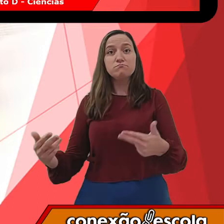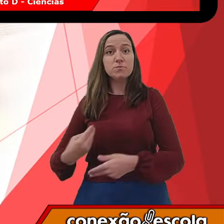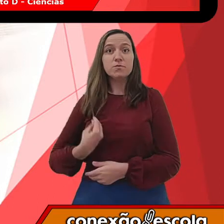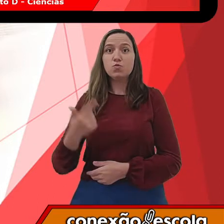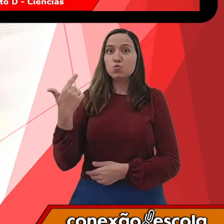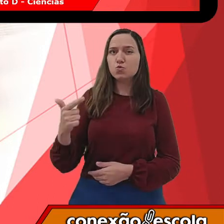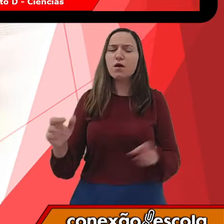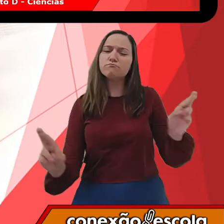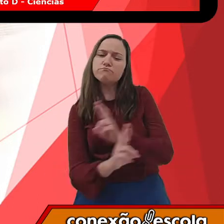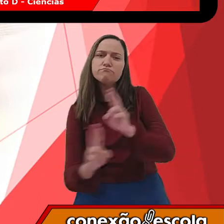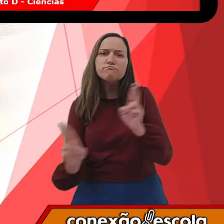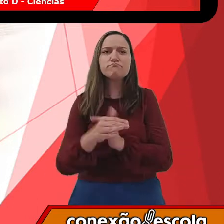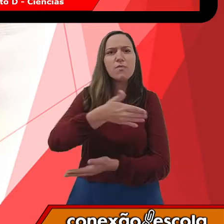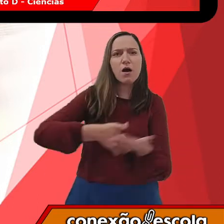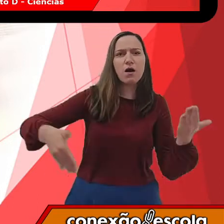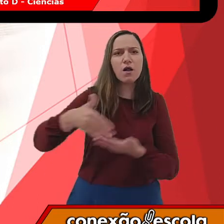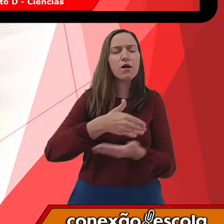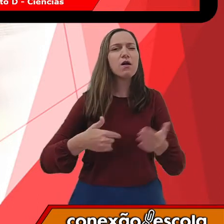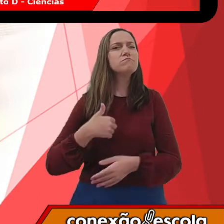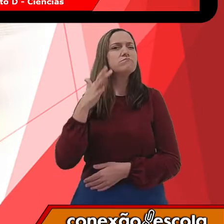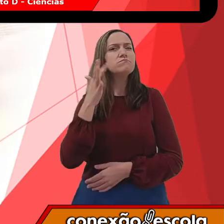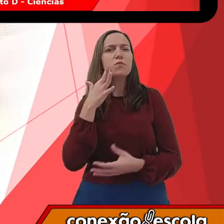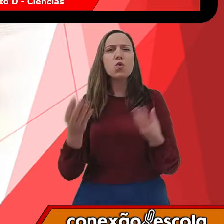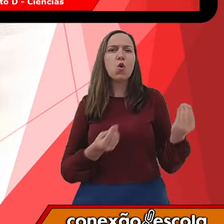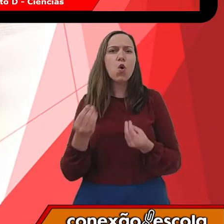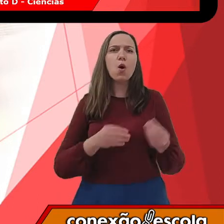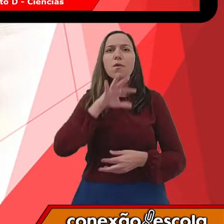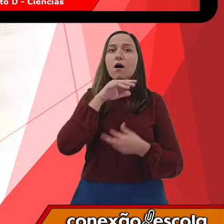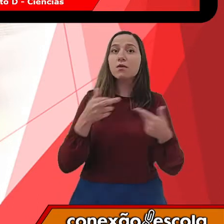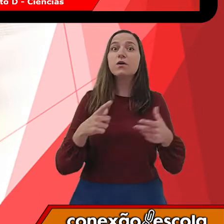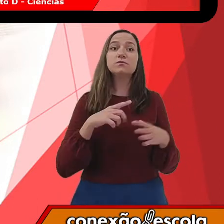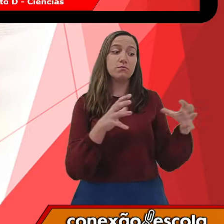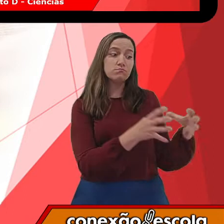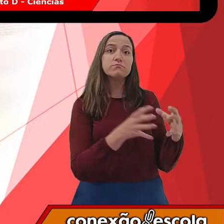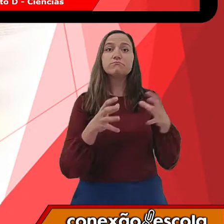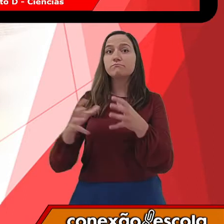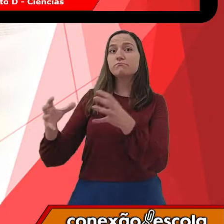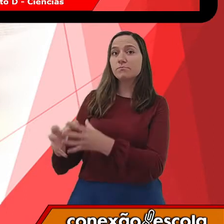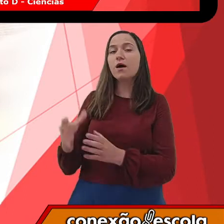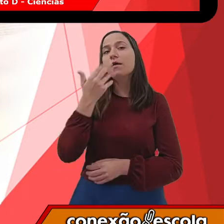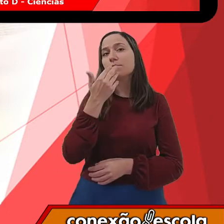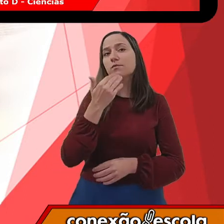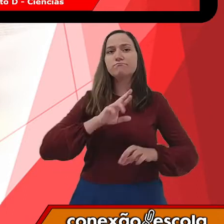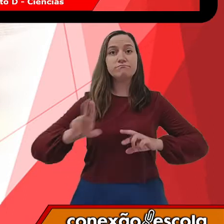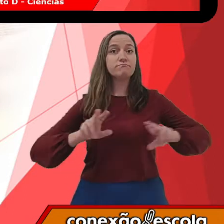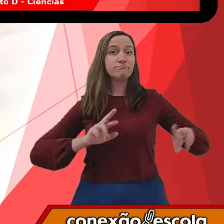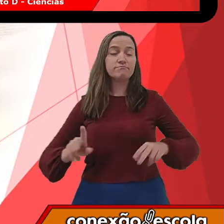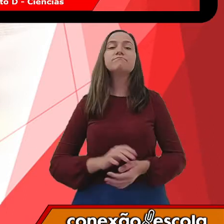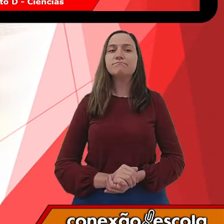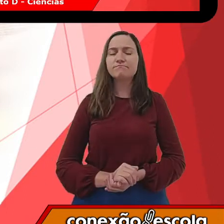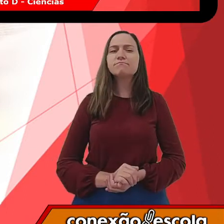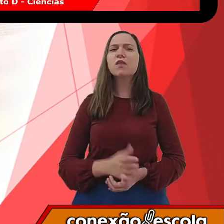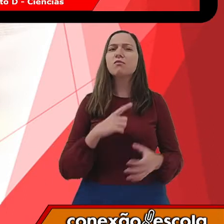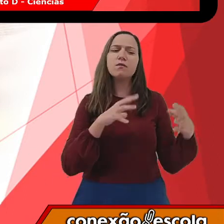determinado local, podemos pensar sobre a classificação dos animais de acordo com a alimentação. Cada grupo de